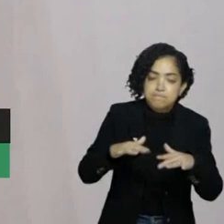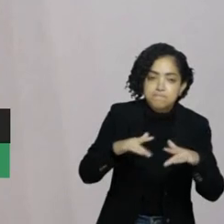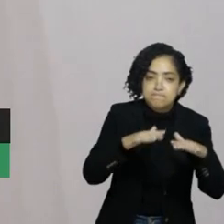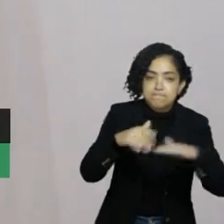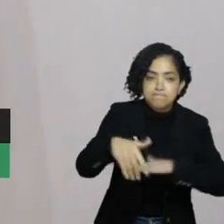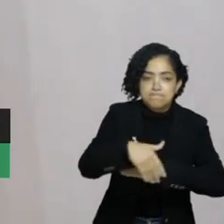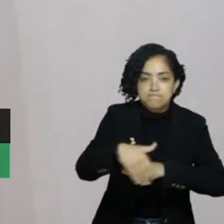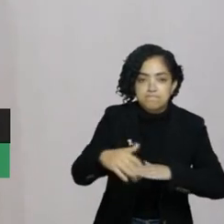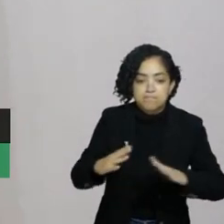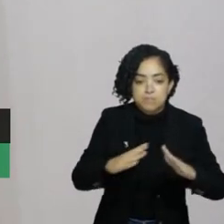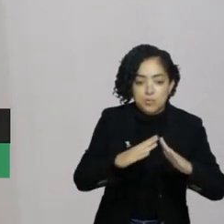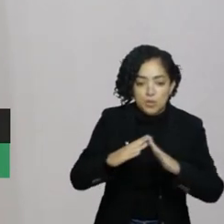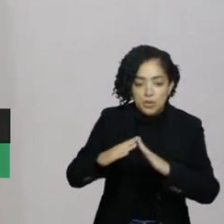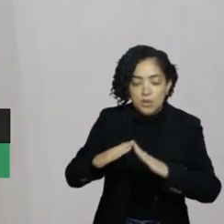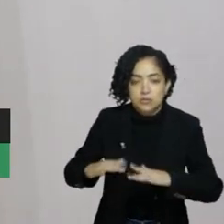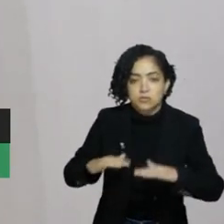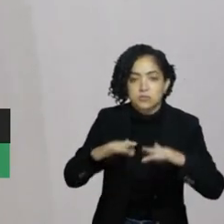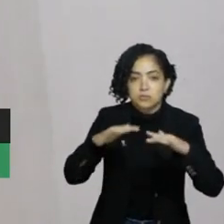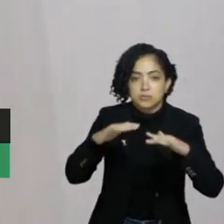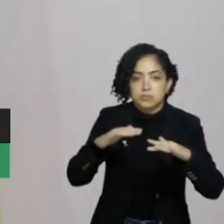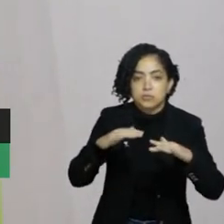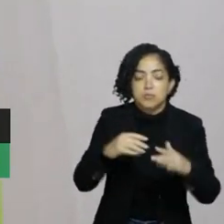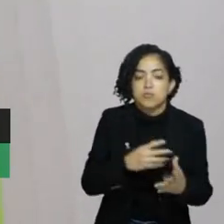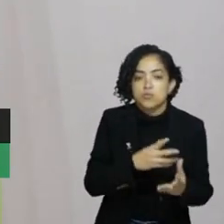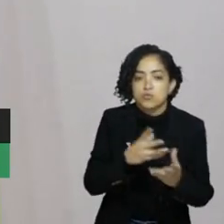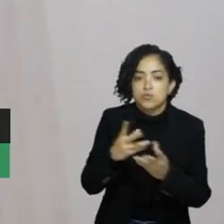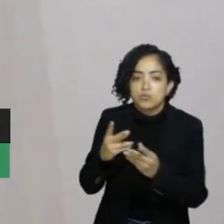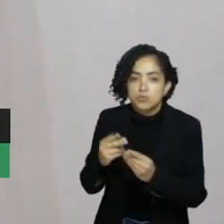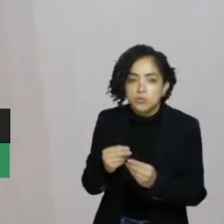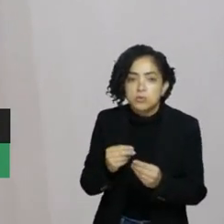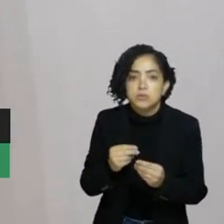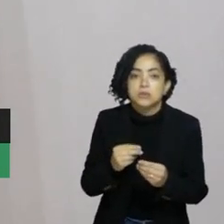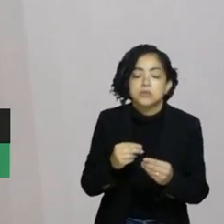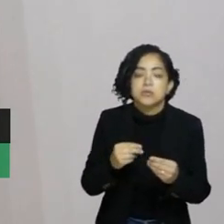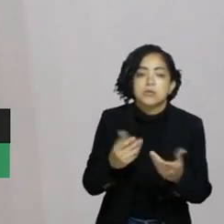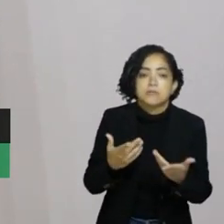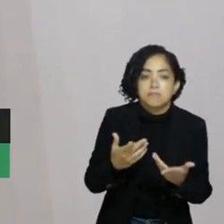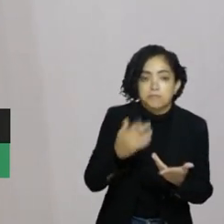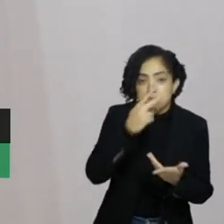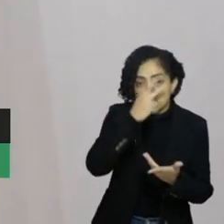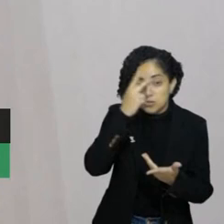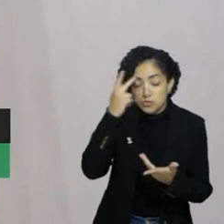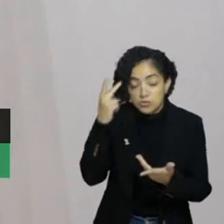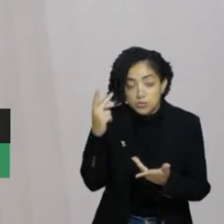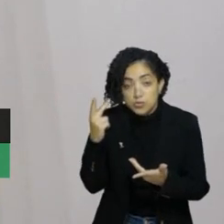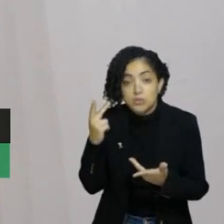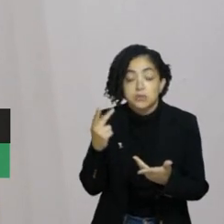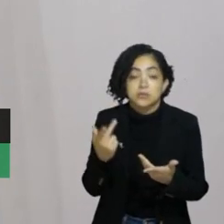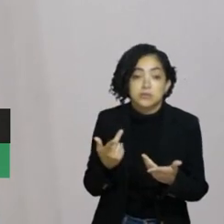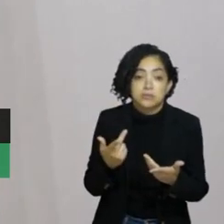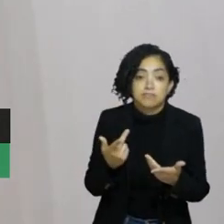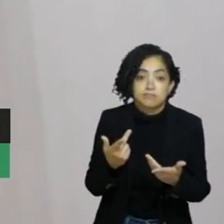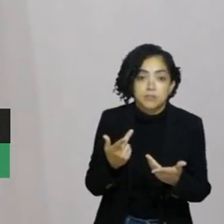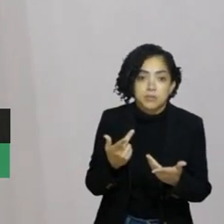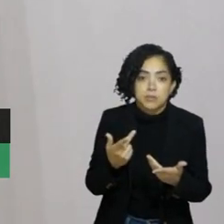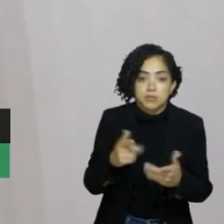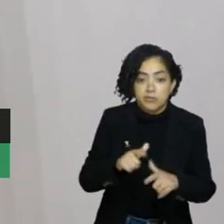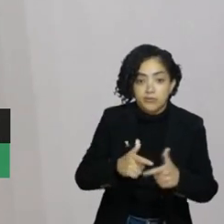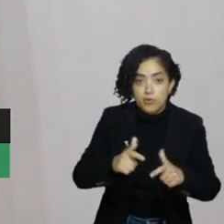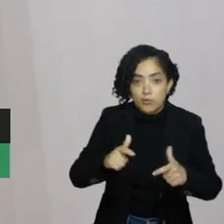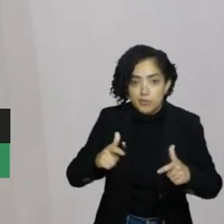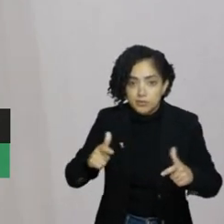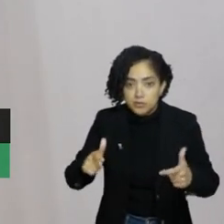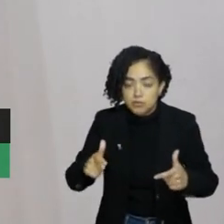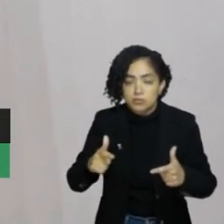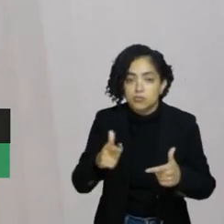das casas, o número de vítimas fatais não para de crescer. E em Santa Catarina,